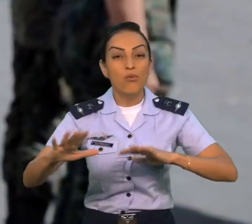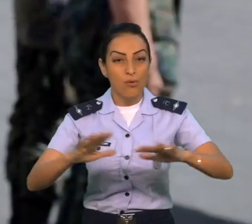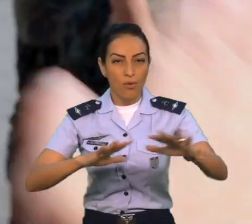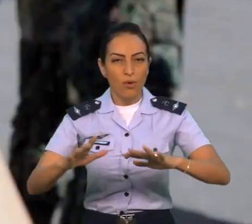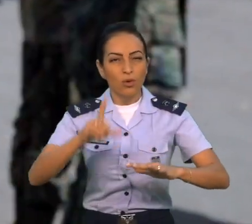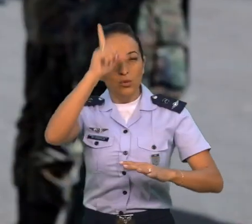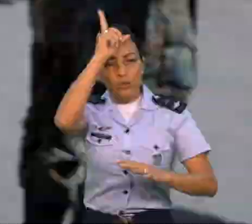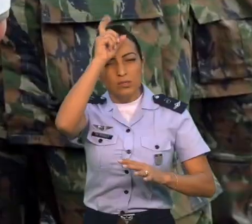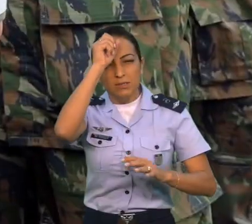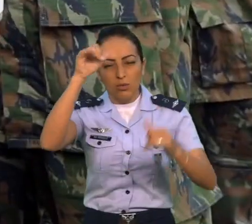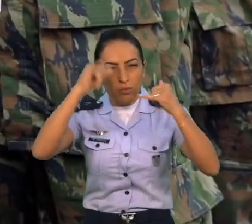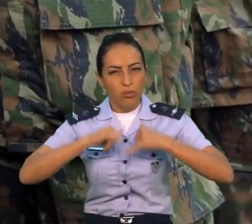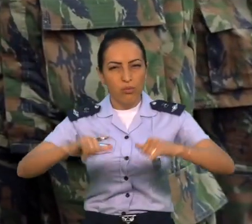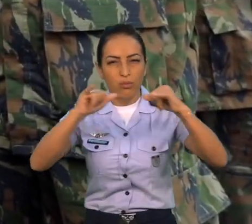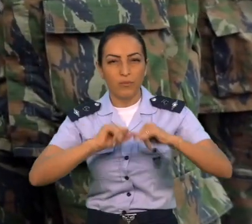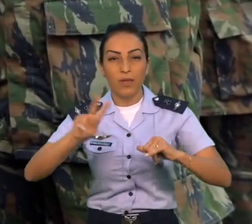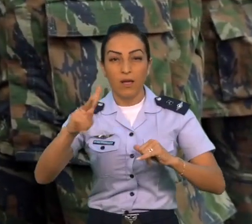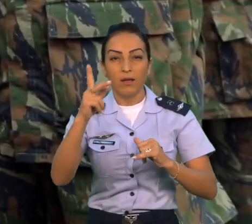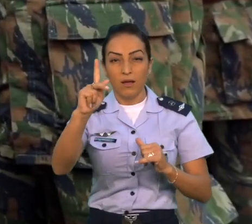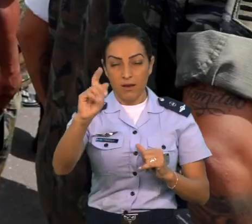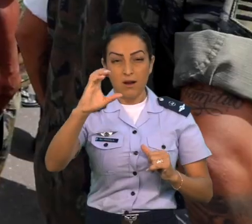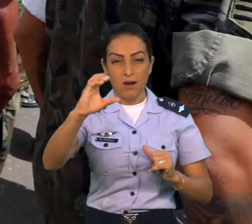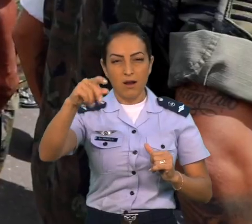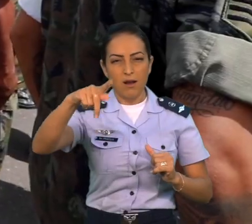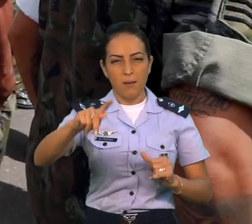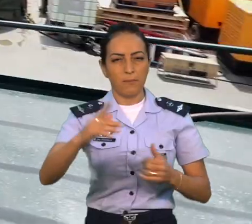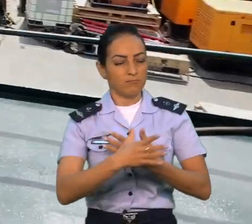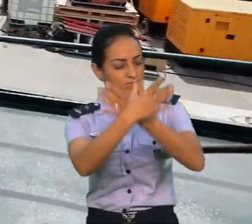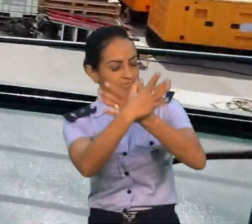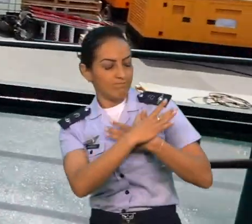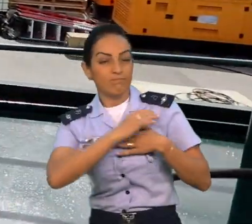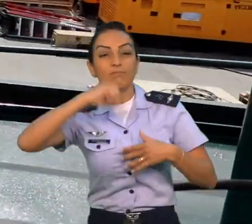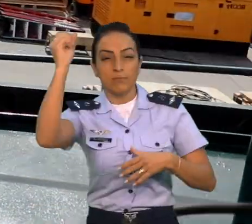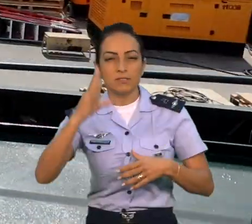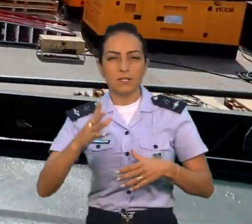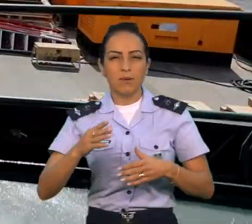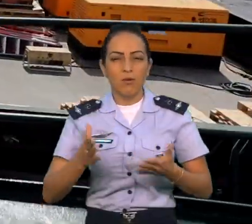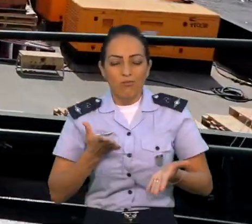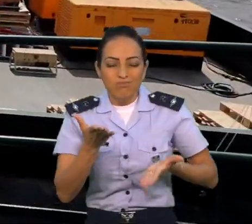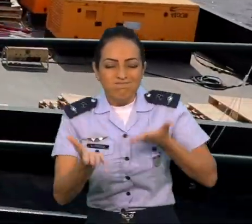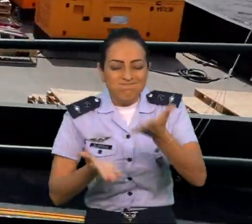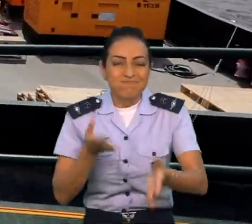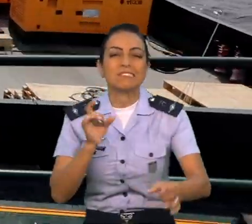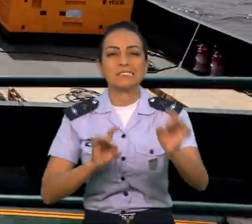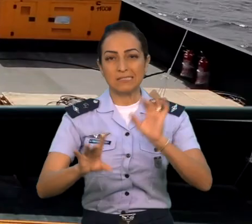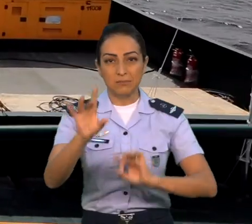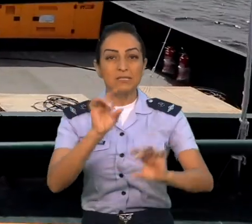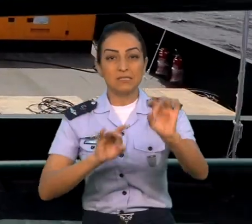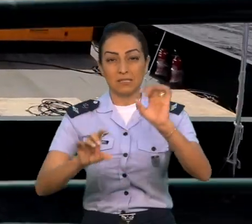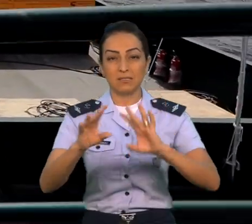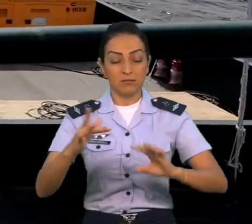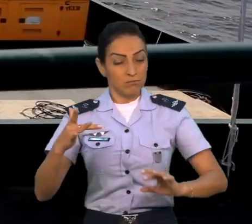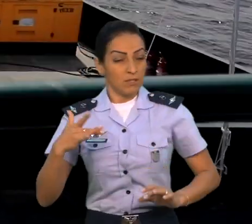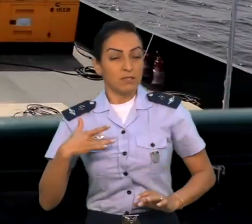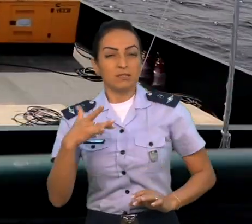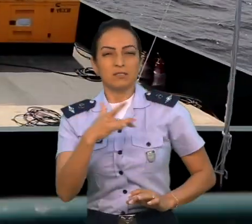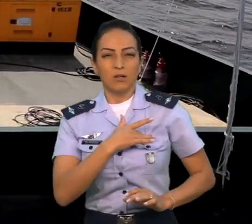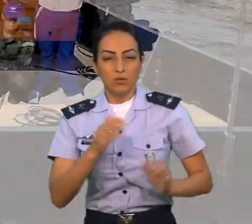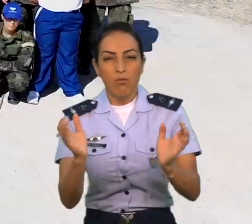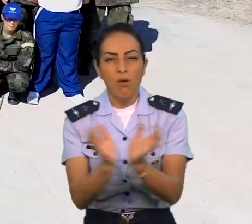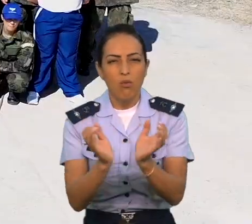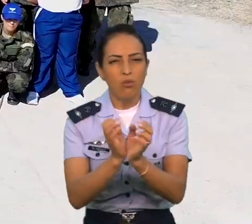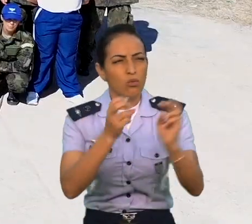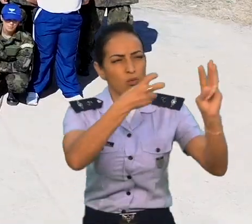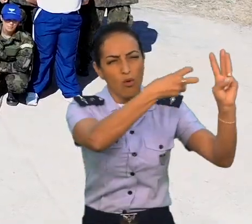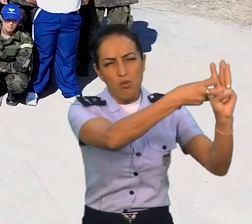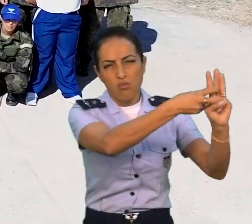do Hospital de Campanha H-Camp da Força Aérea Brasileira para o atendimento especializado em saúde às comunidades